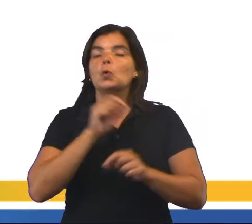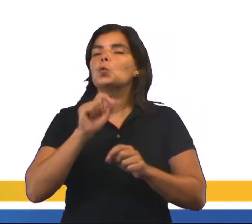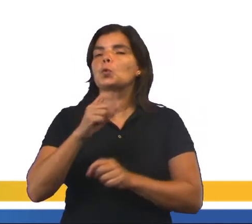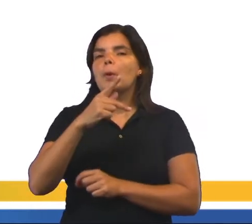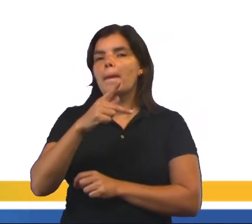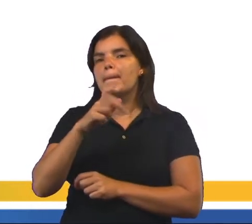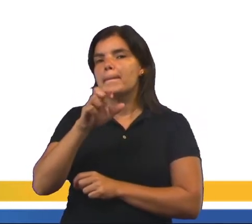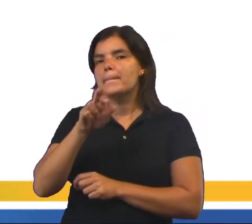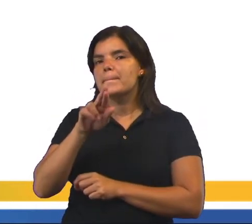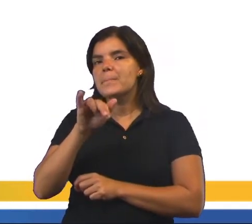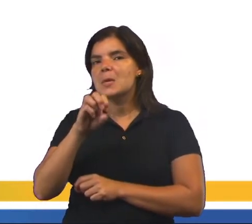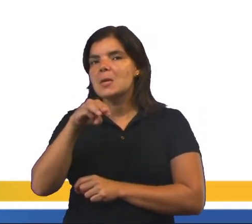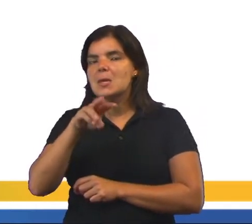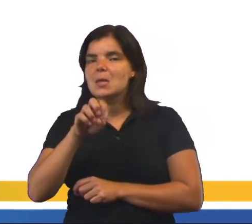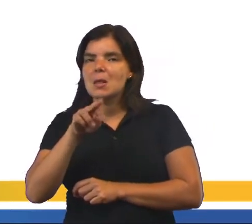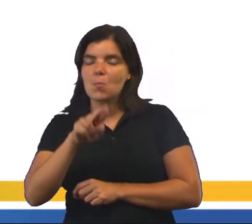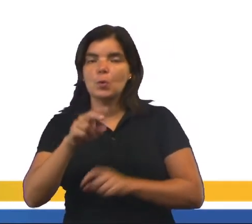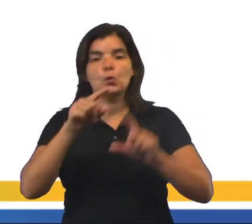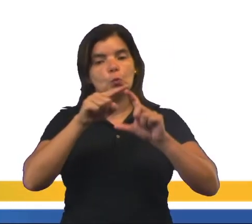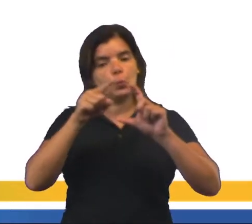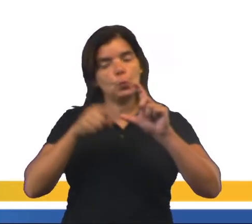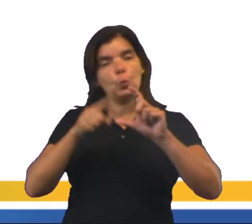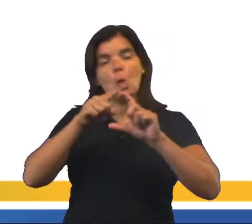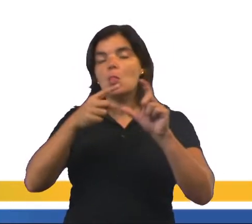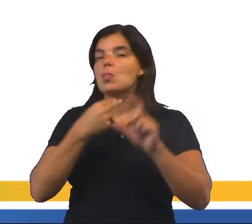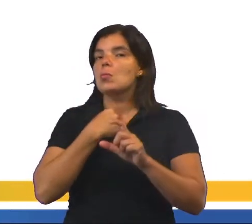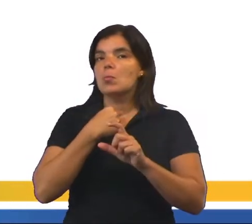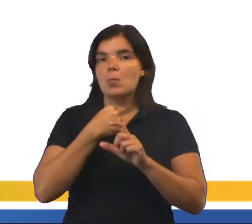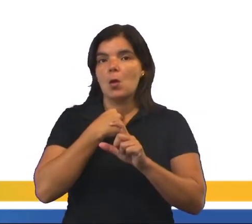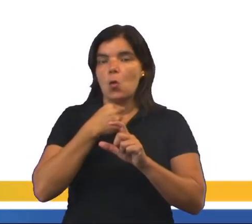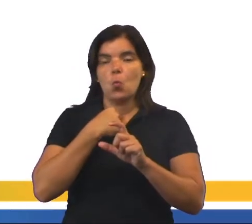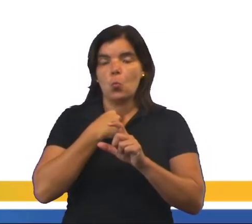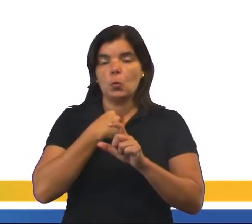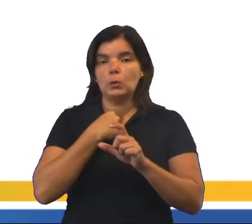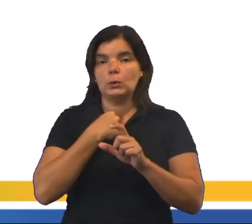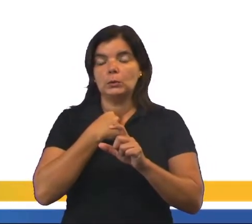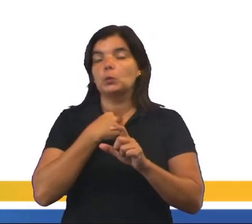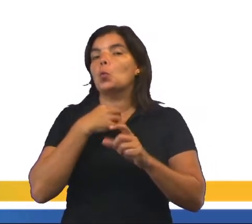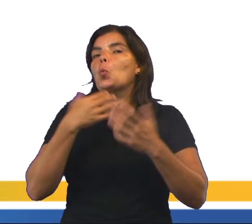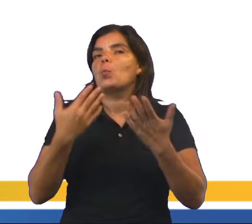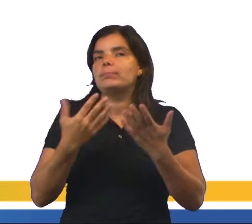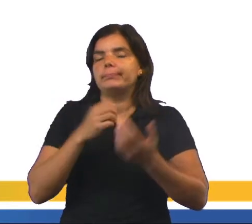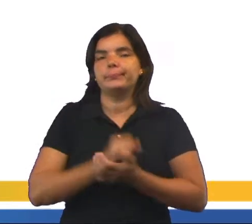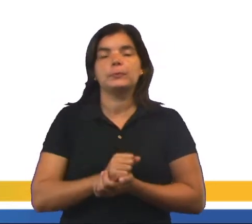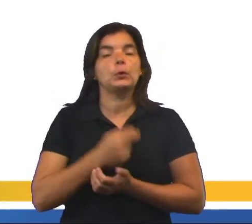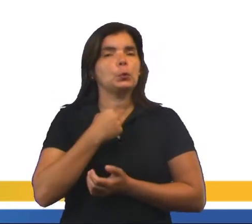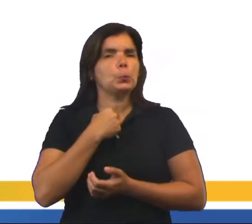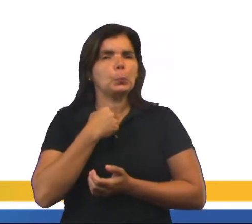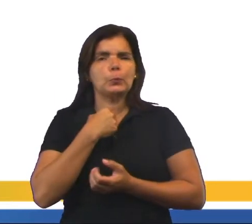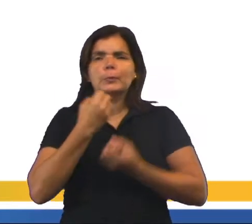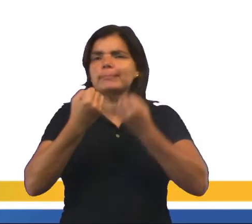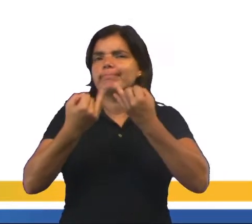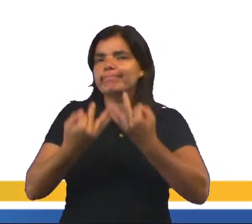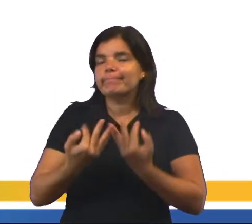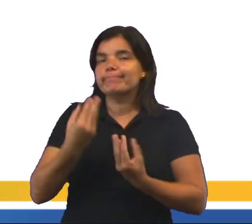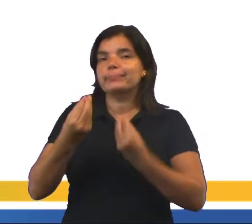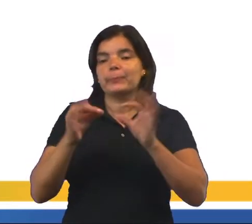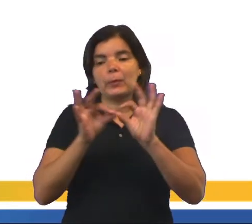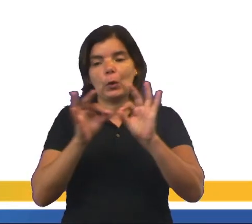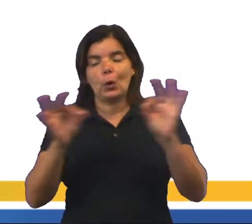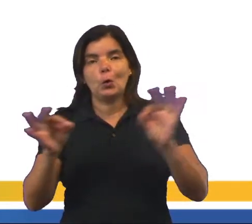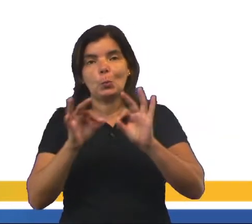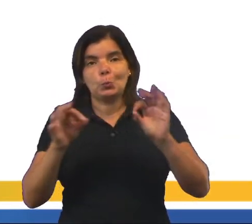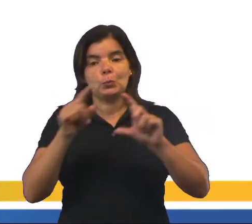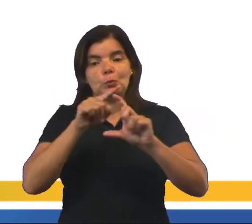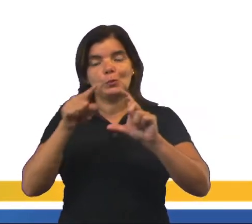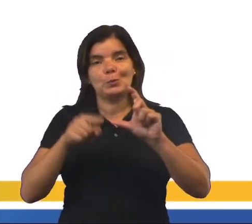perímetro. No caso das regiões circulares, não podemos adotar tal metodologia, pois não podemos definir a medida dos lados